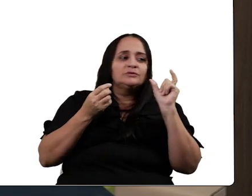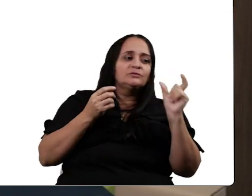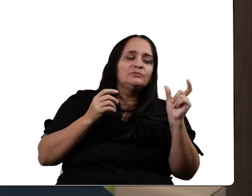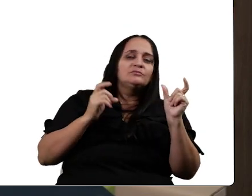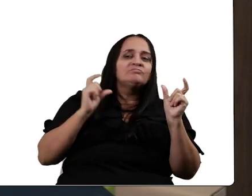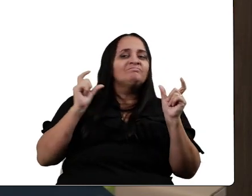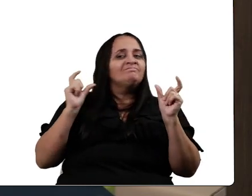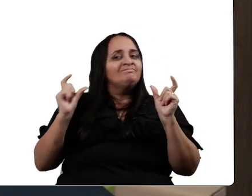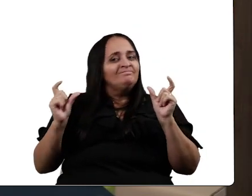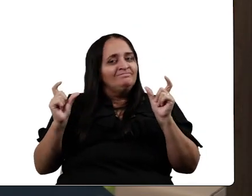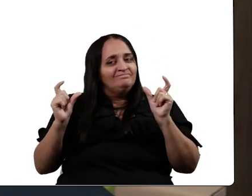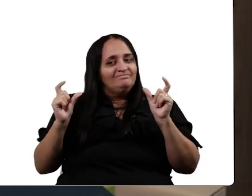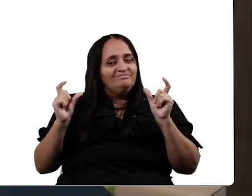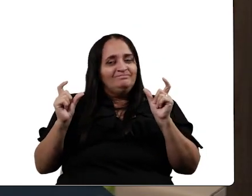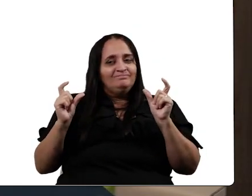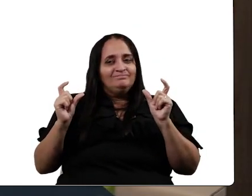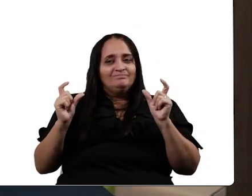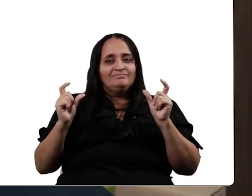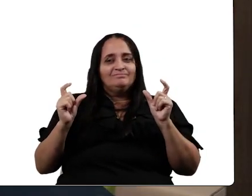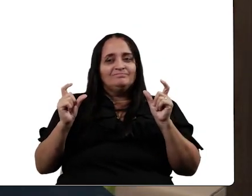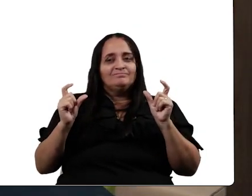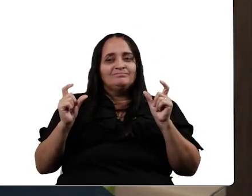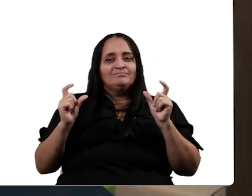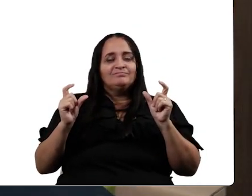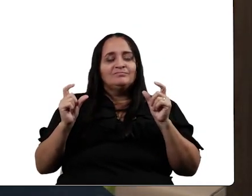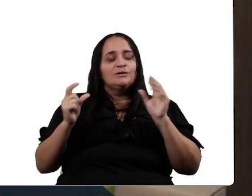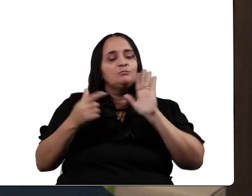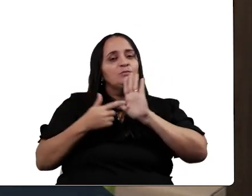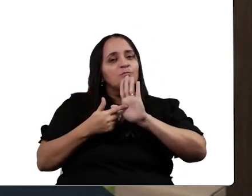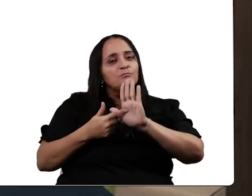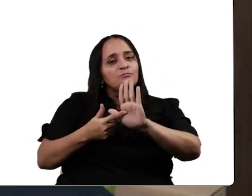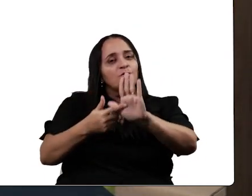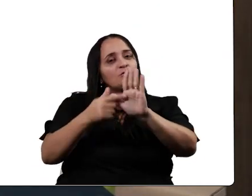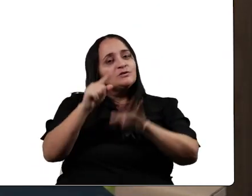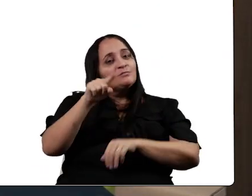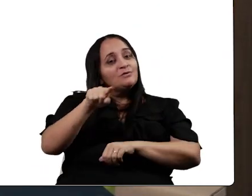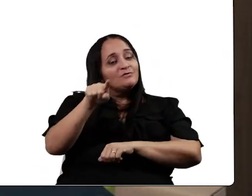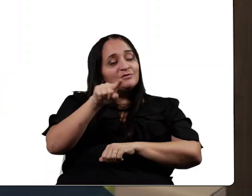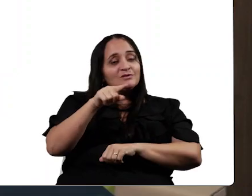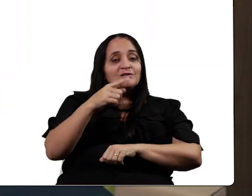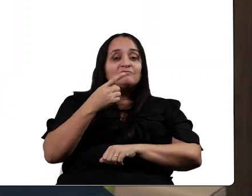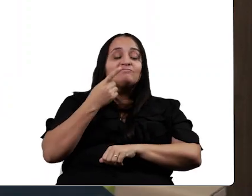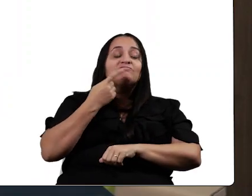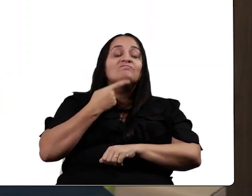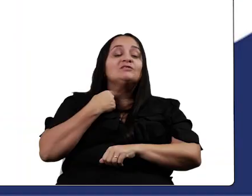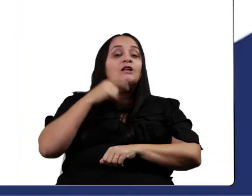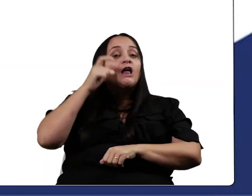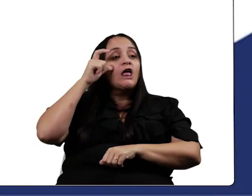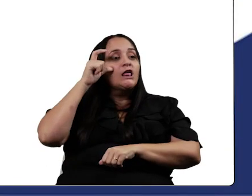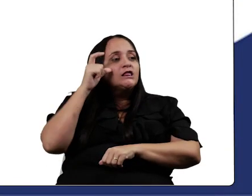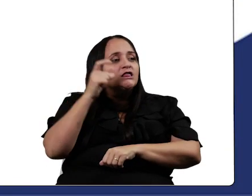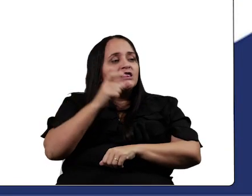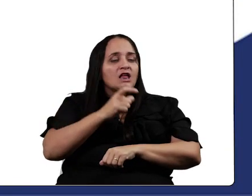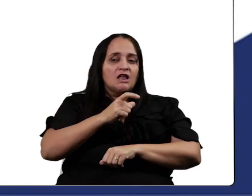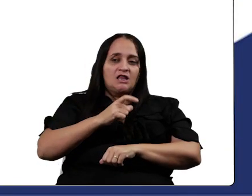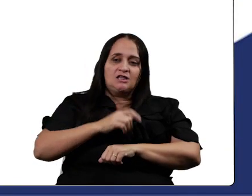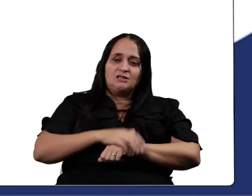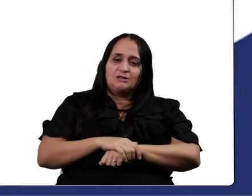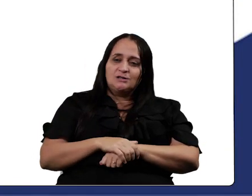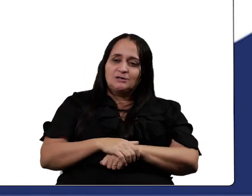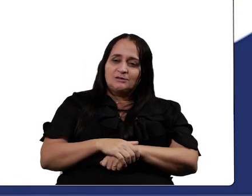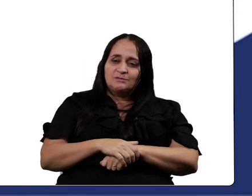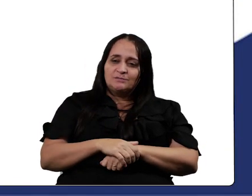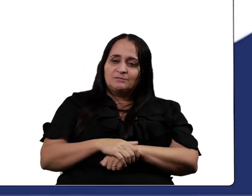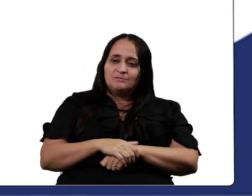Então, aproximar mais o produto para perto de você. Isso mesmo. E notem,